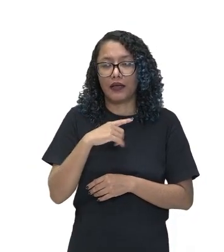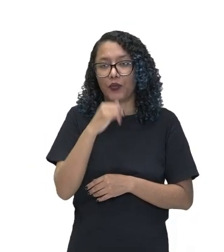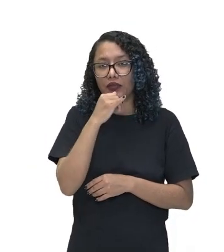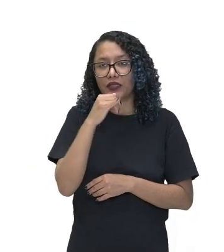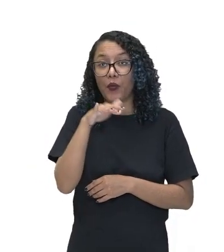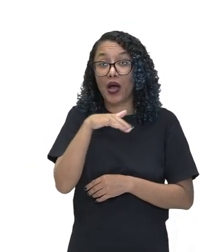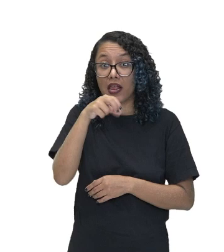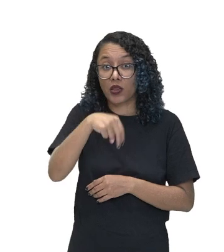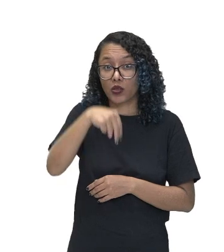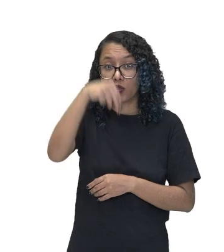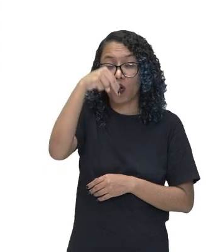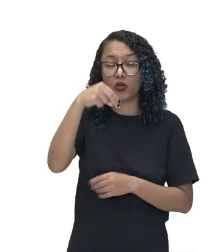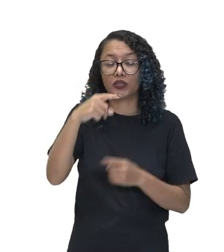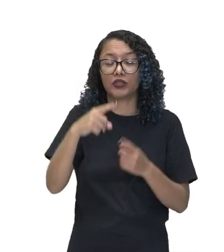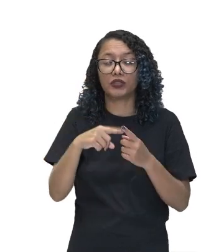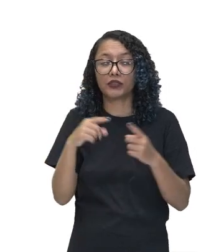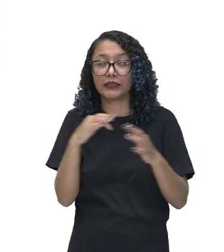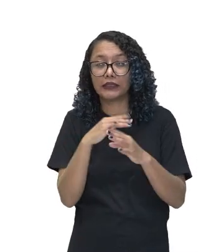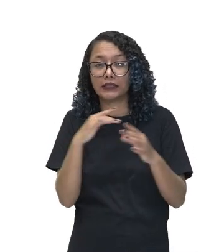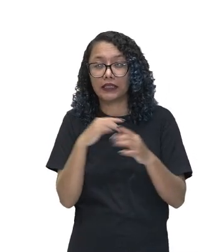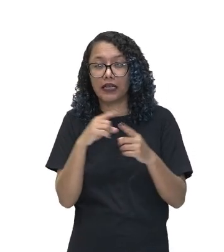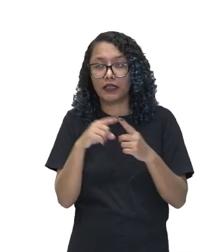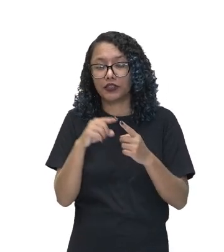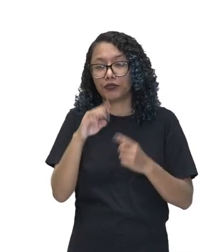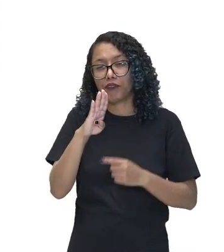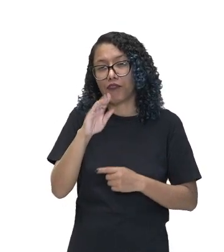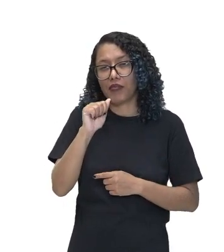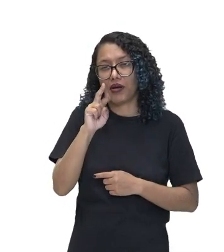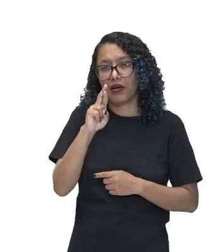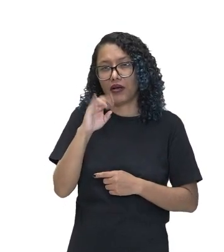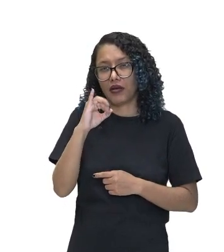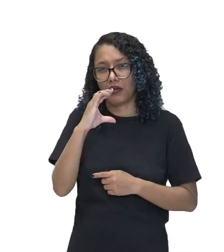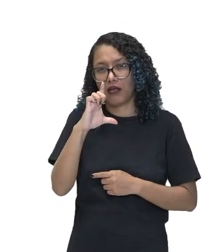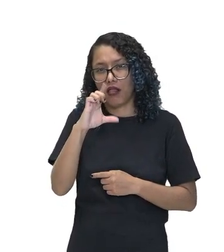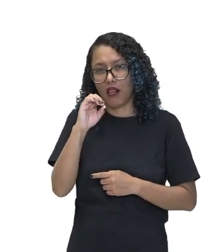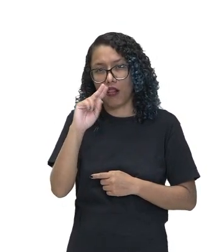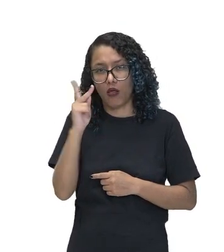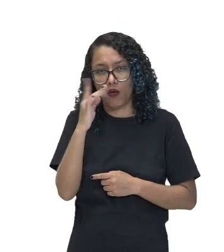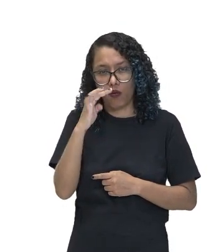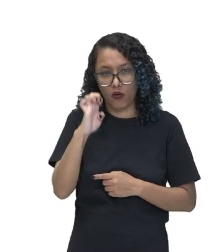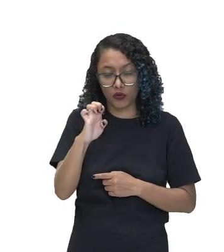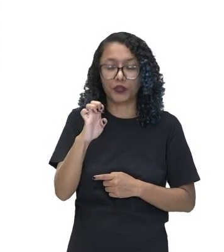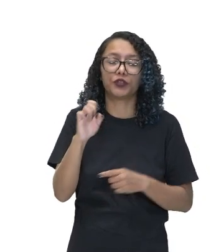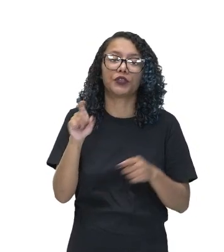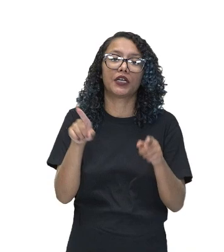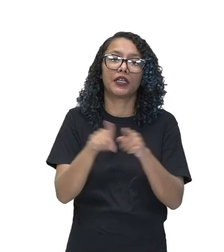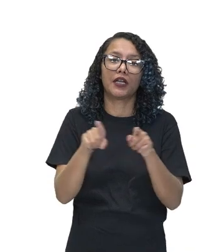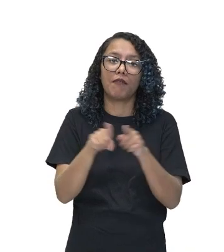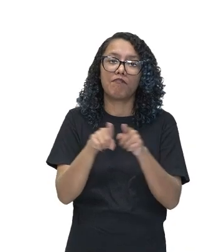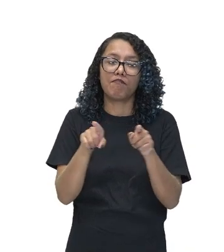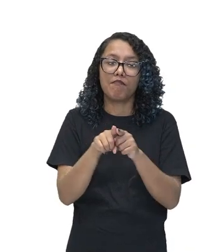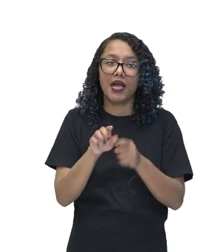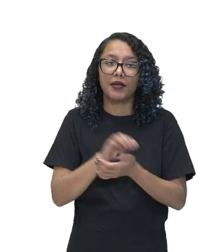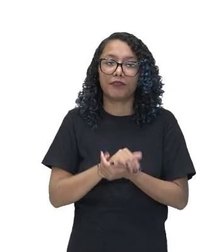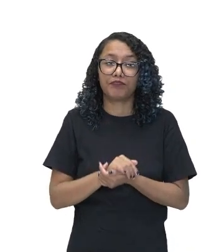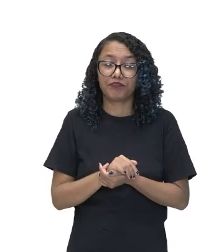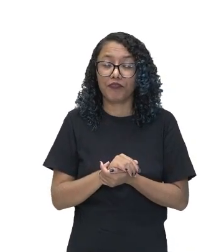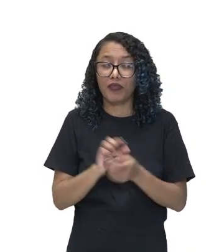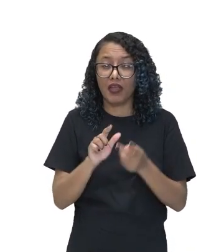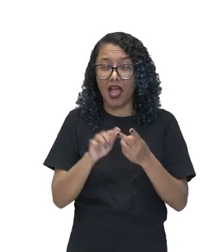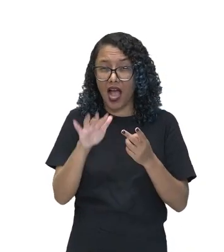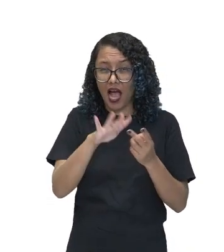por exemplo, a cidade de Bariloche, que faz parte dessa área. Nós temos também mais ao